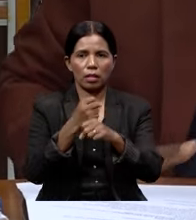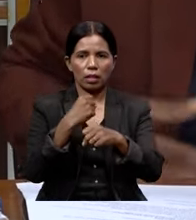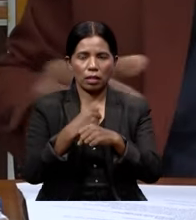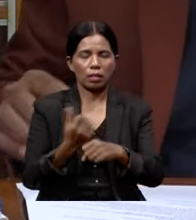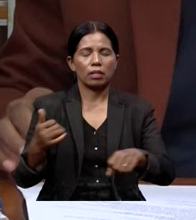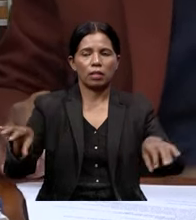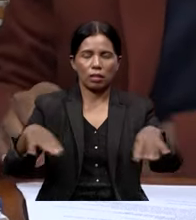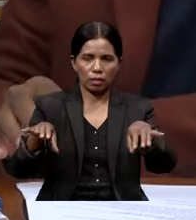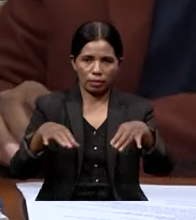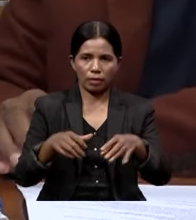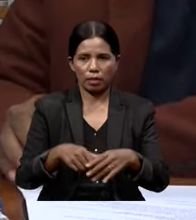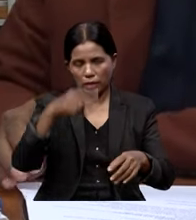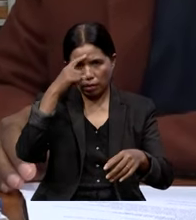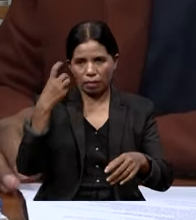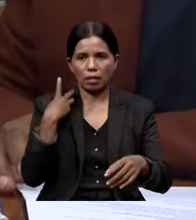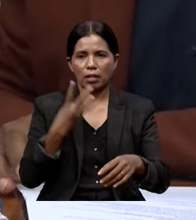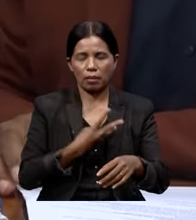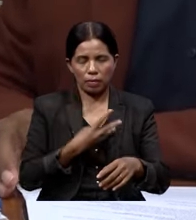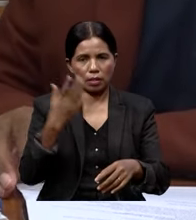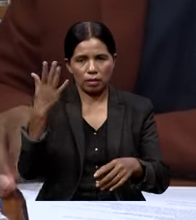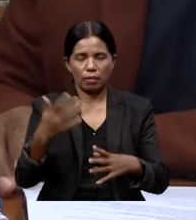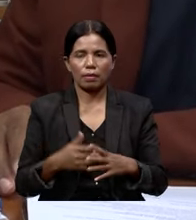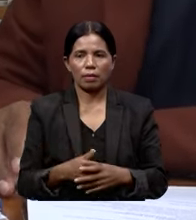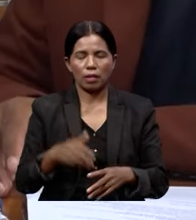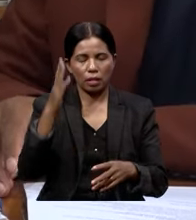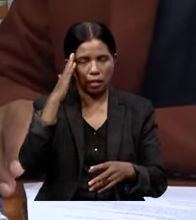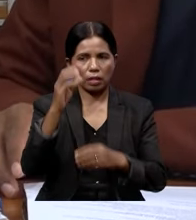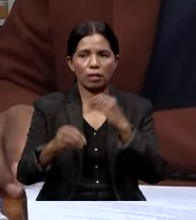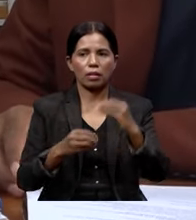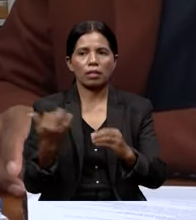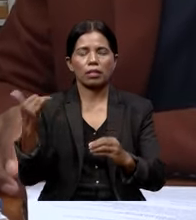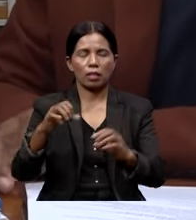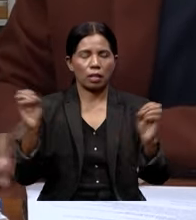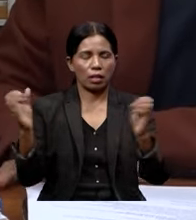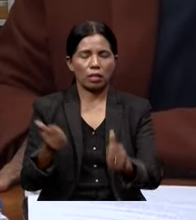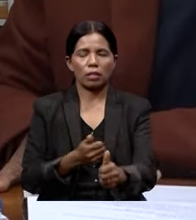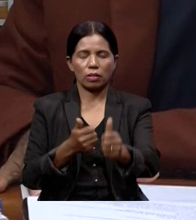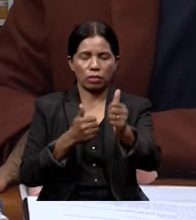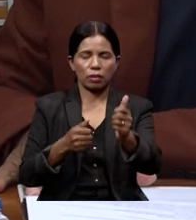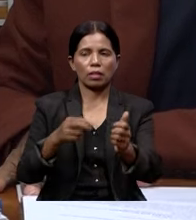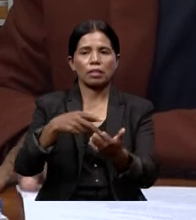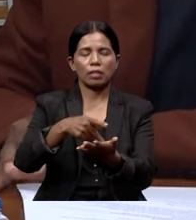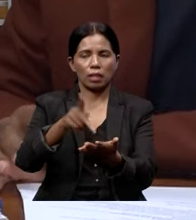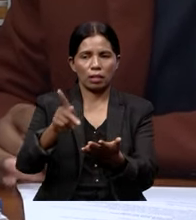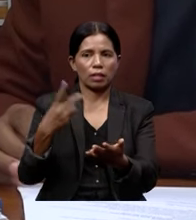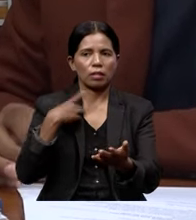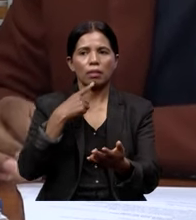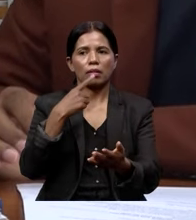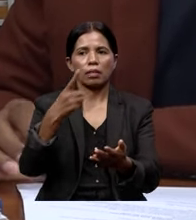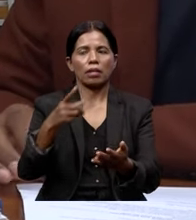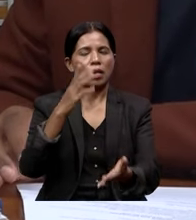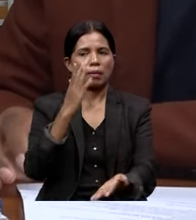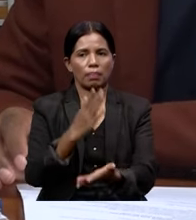obrigasam. Tamba aimos ia neba, hatete katak sirna bema la kumpri, talvez itamos bela rekomenda at